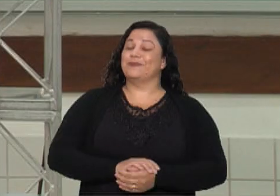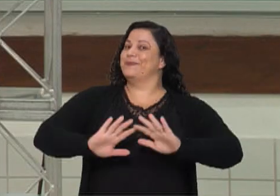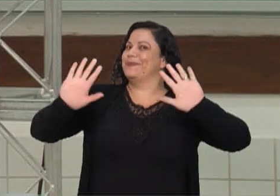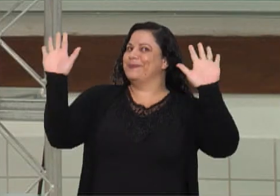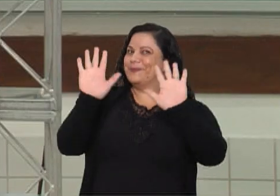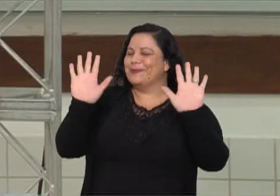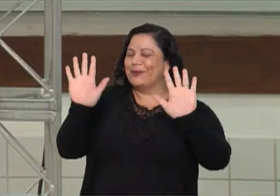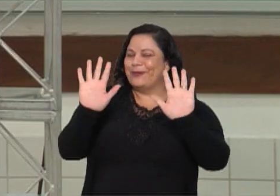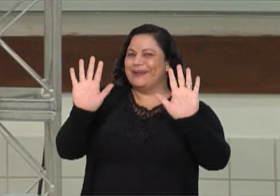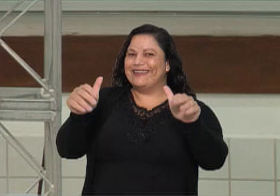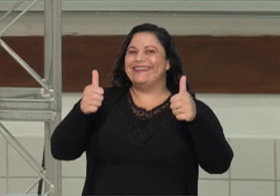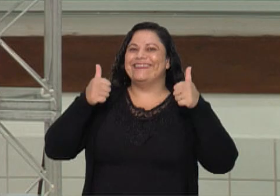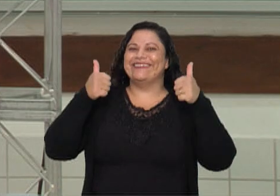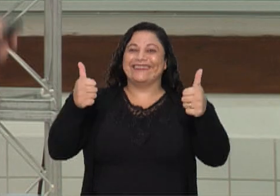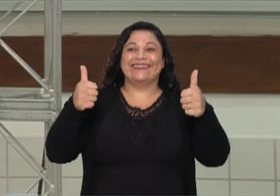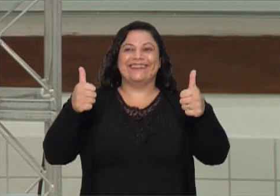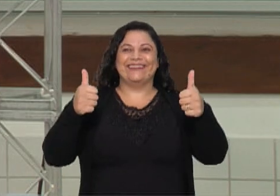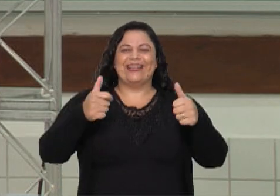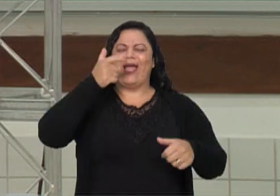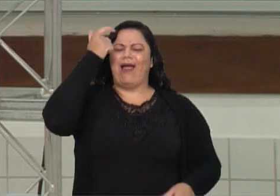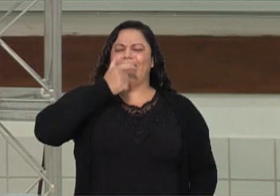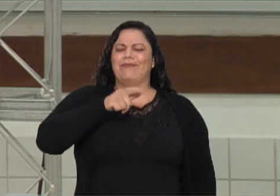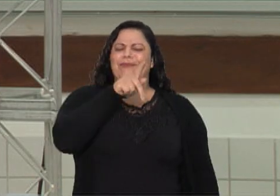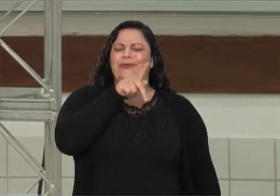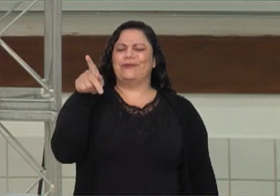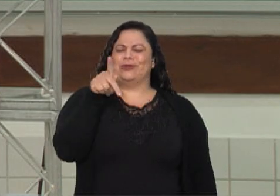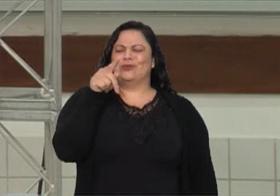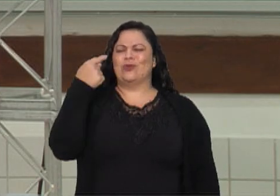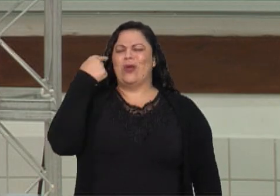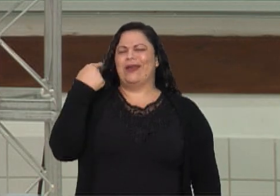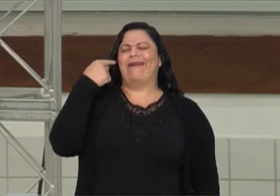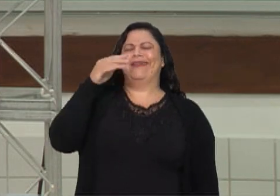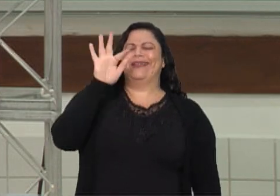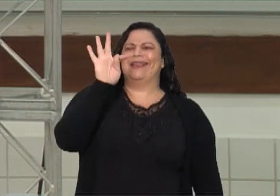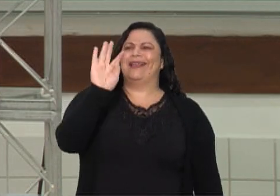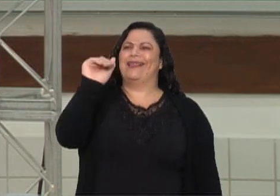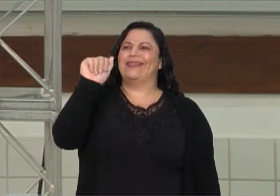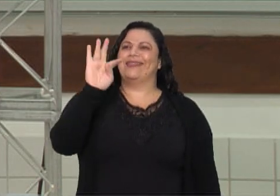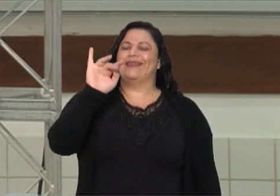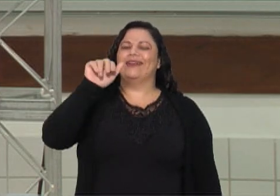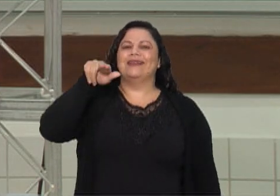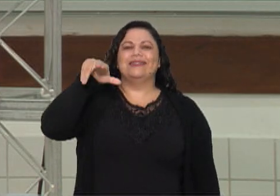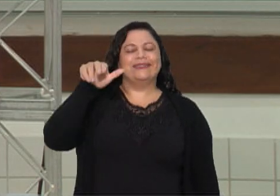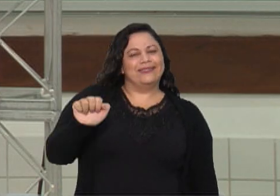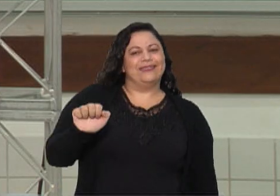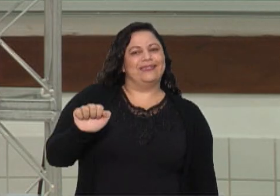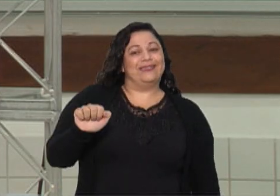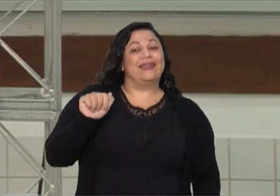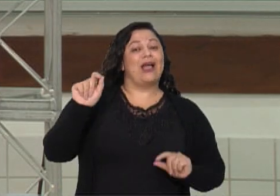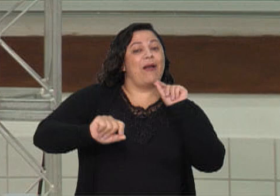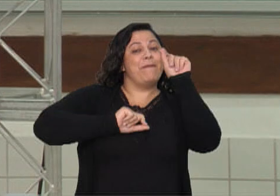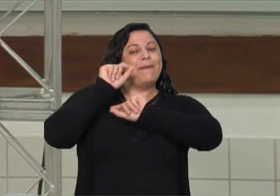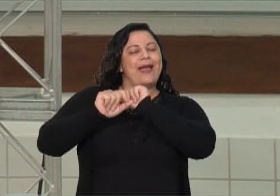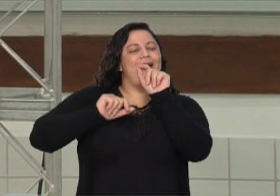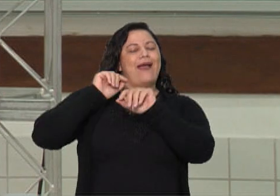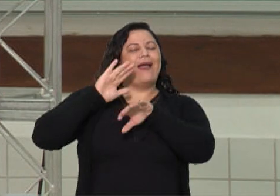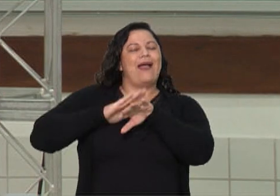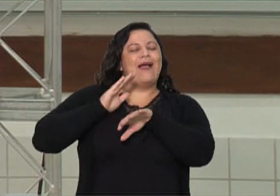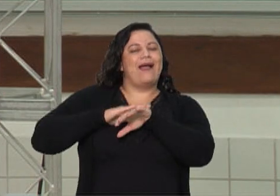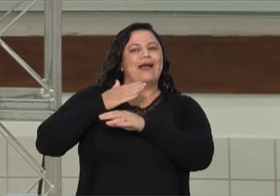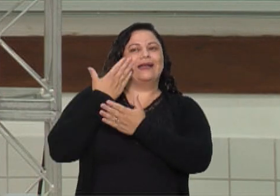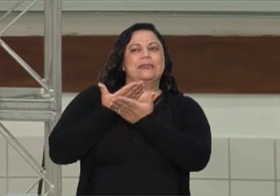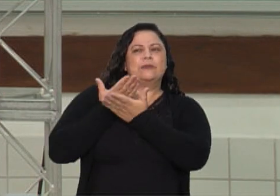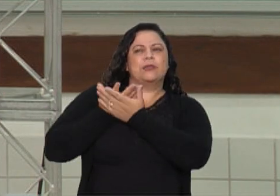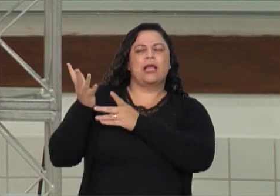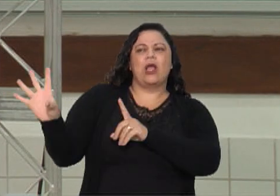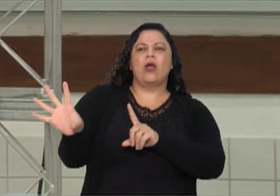Oiê, pessoal! Olha aqui a professora Tatiana mais uma vez com vocês para mais uma aula de Latte. Lembrem-se aí,